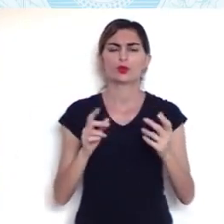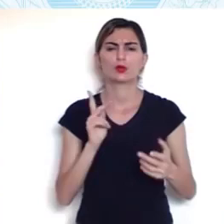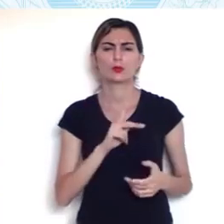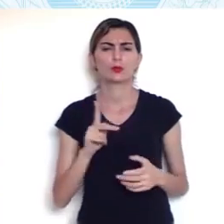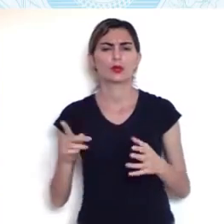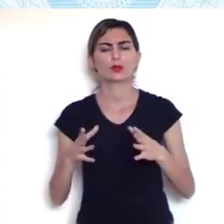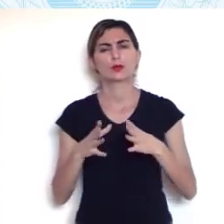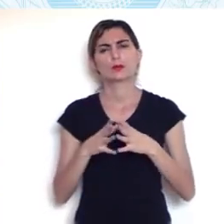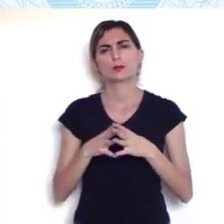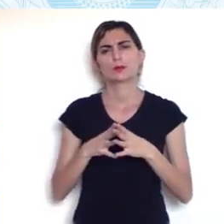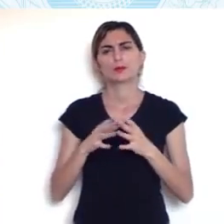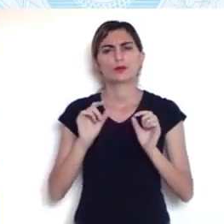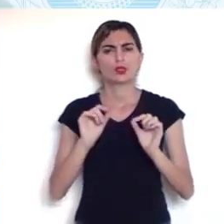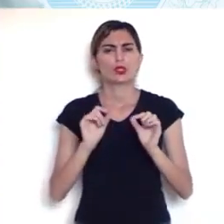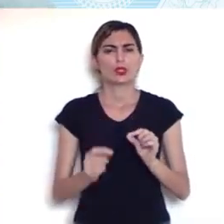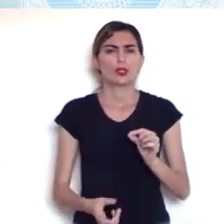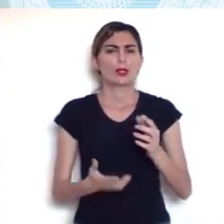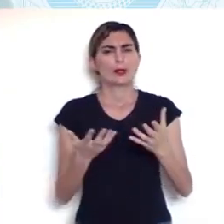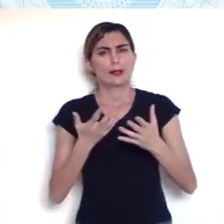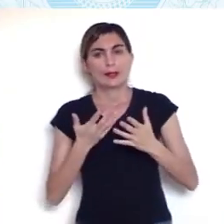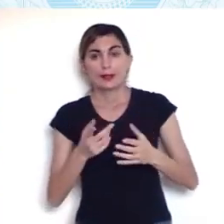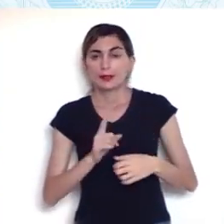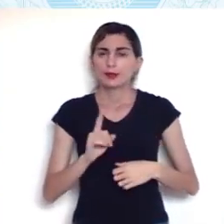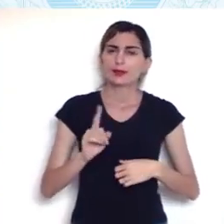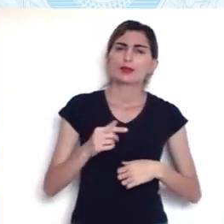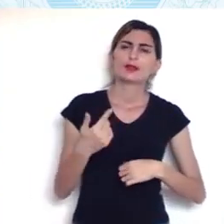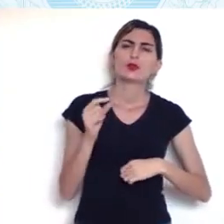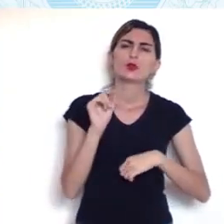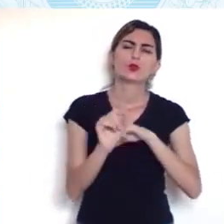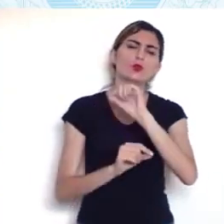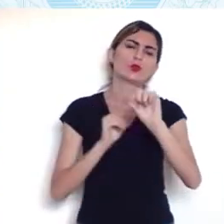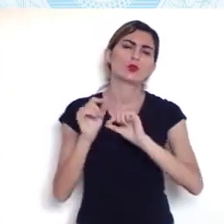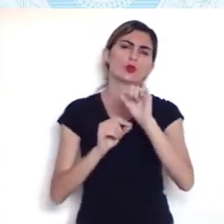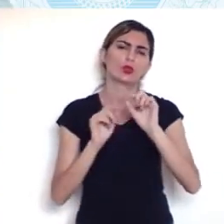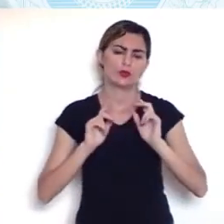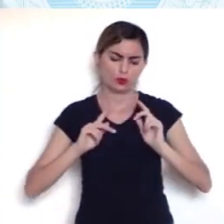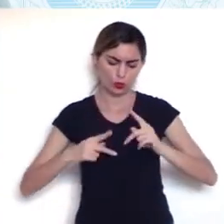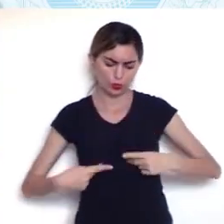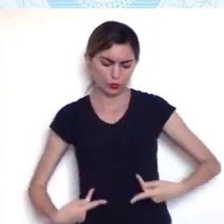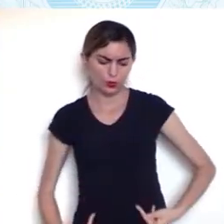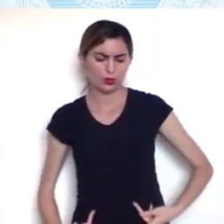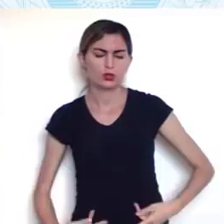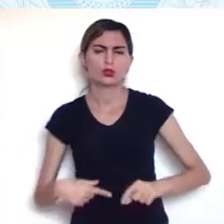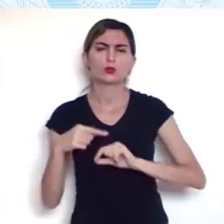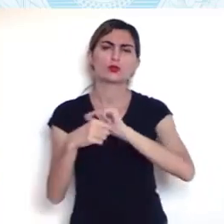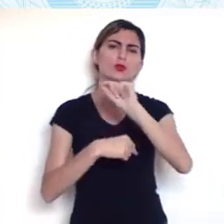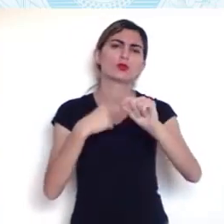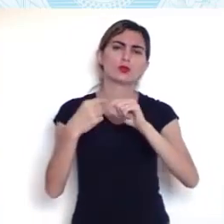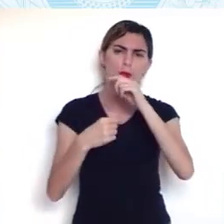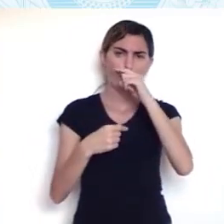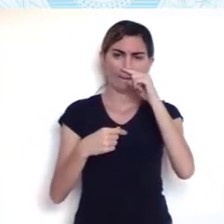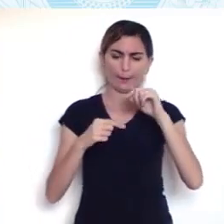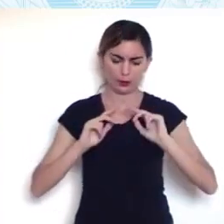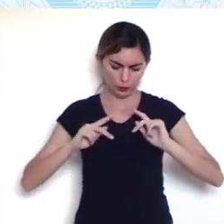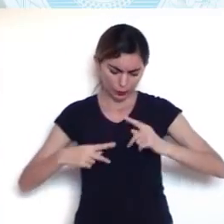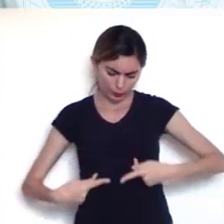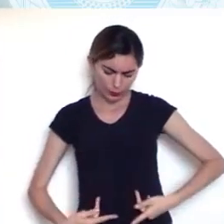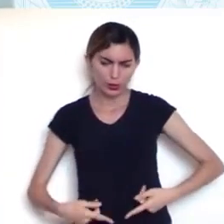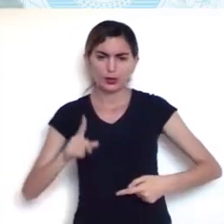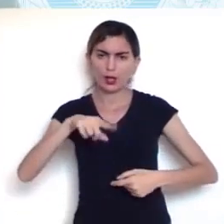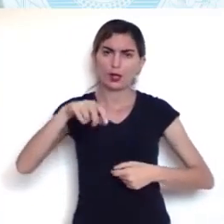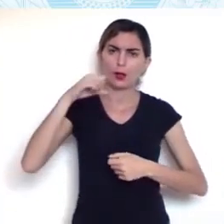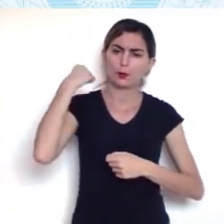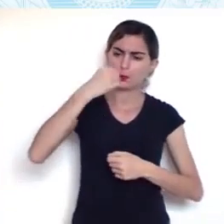professor Cláudio Nascimento, queres ou não queres, o que foi o humanismo? Então, o humanismo foi